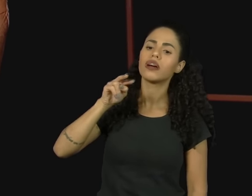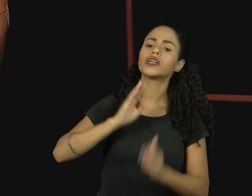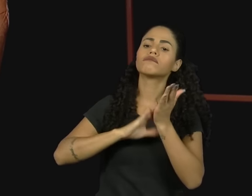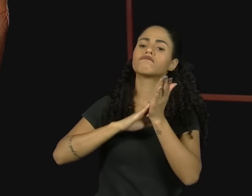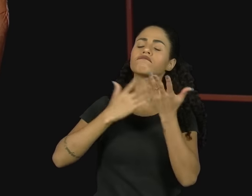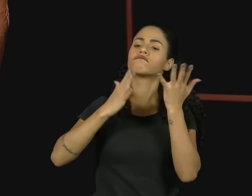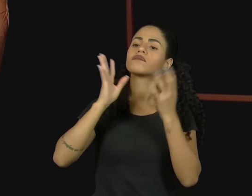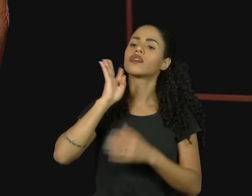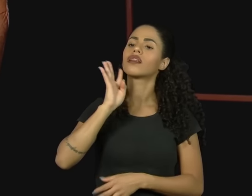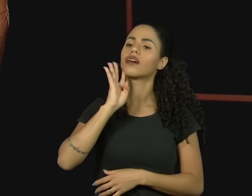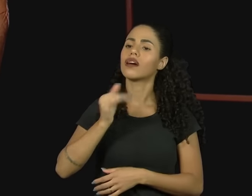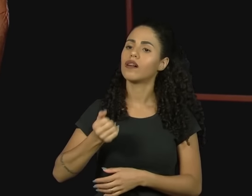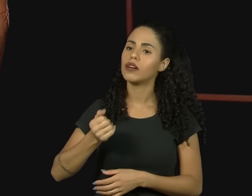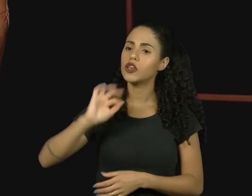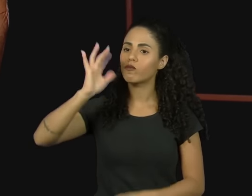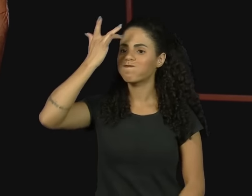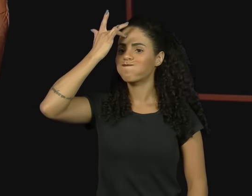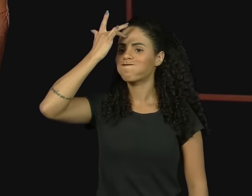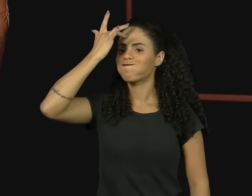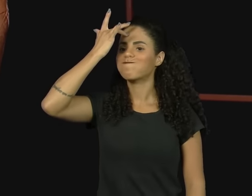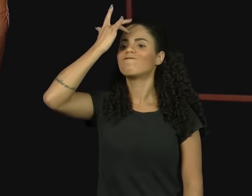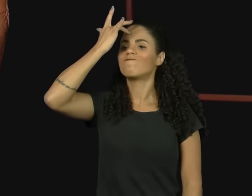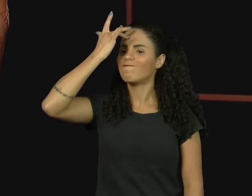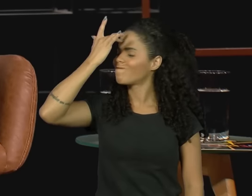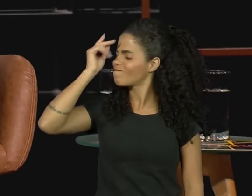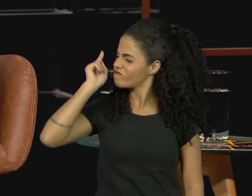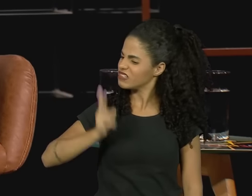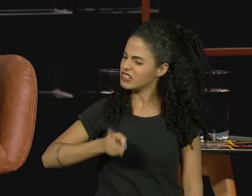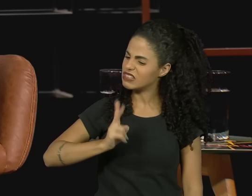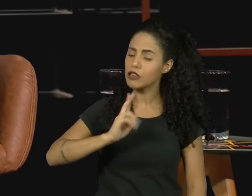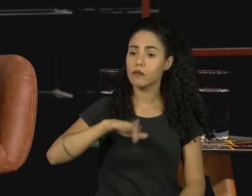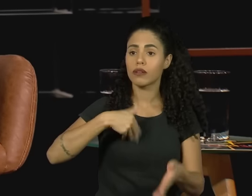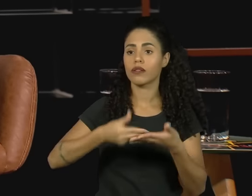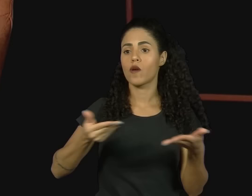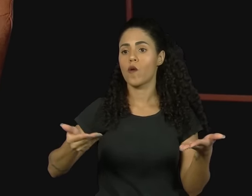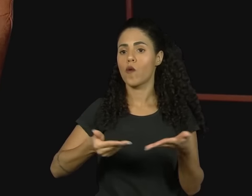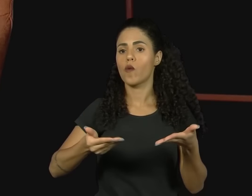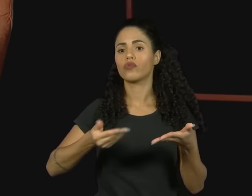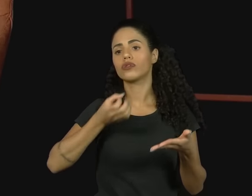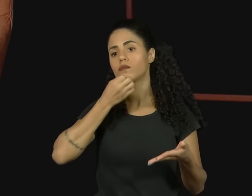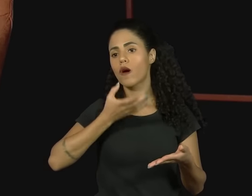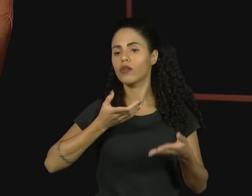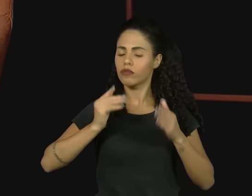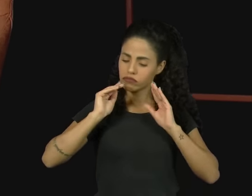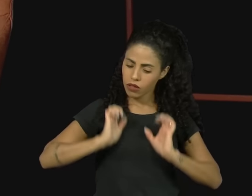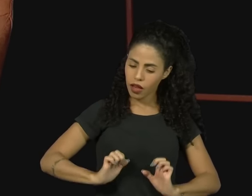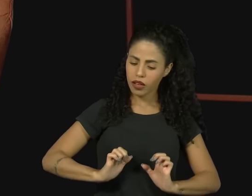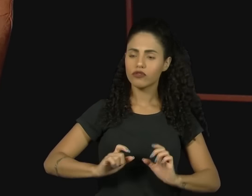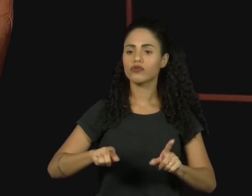verdade. E isso ficou para mim muito claro o tempo todo. Bom,